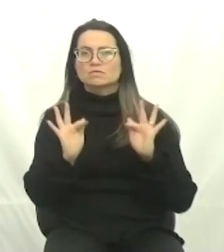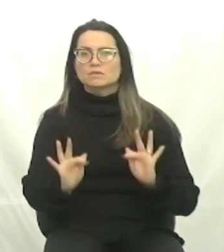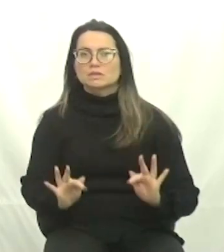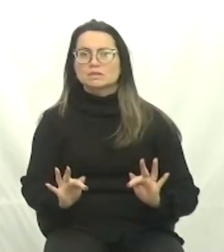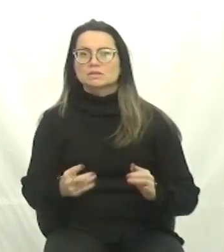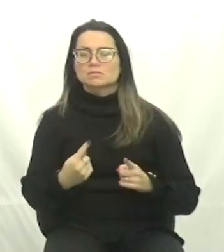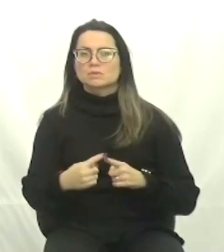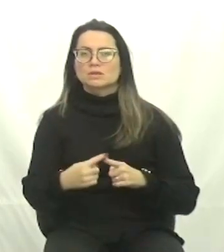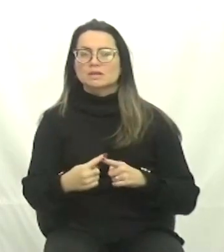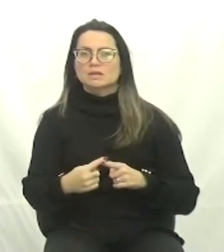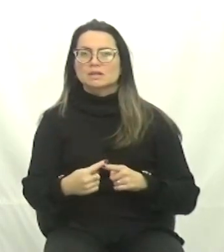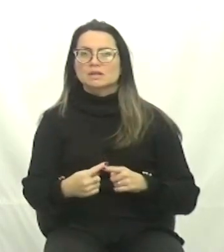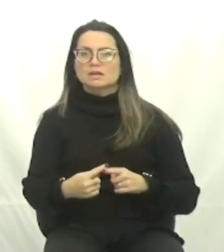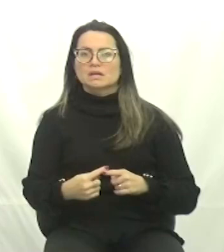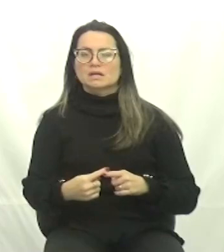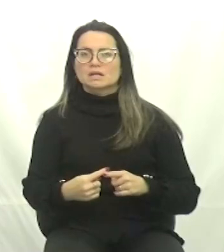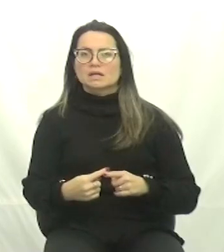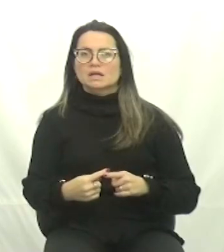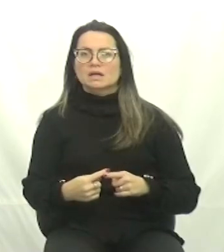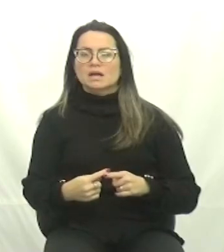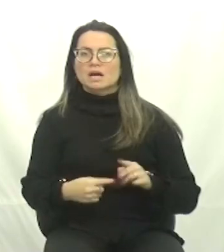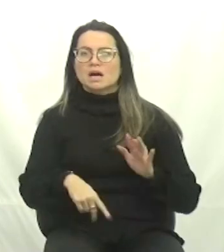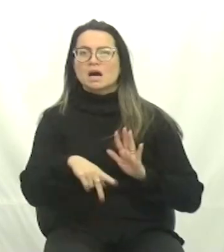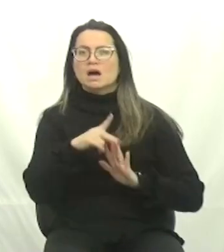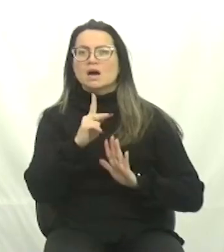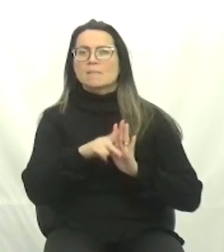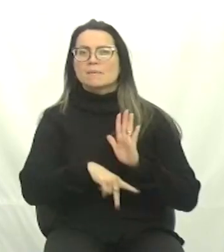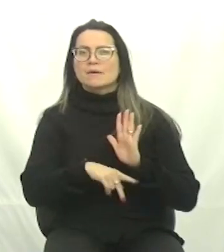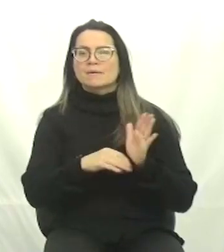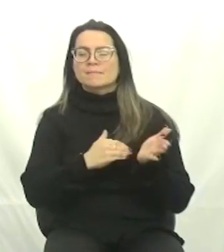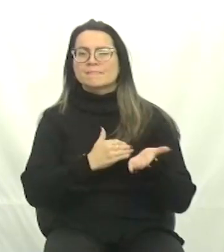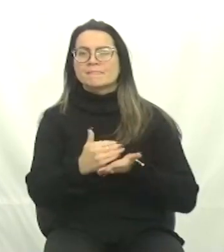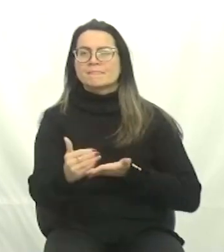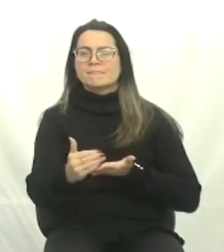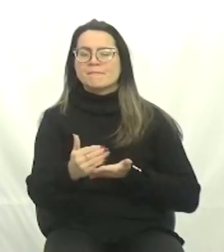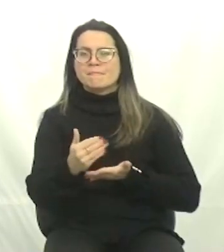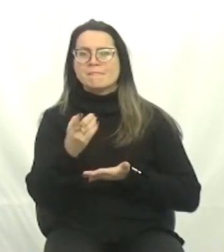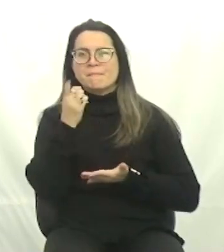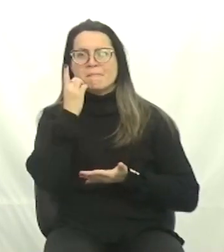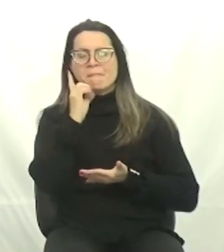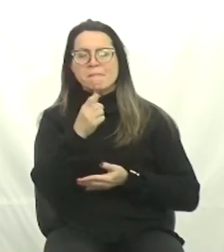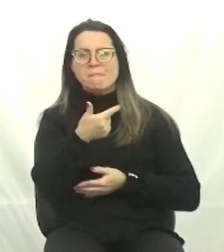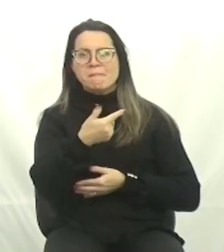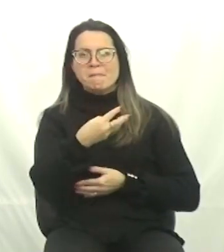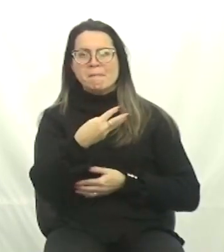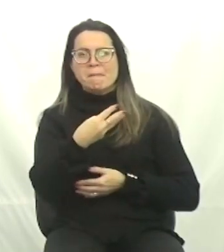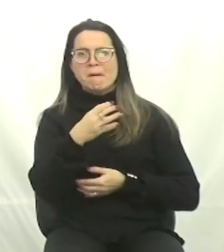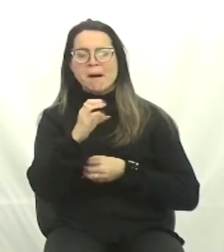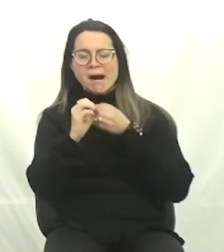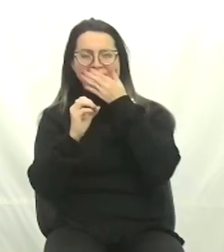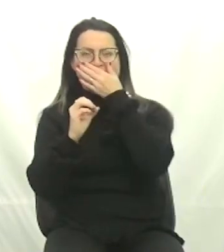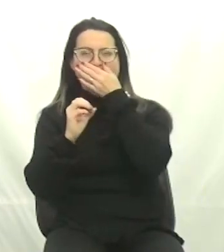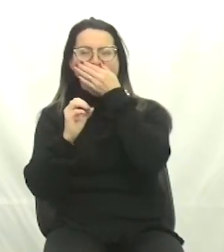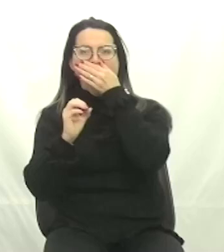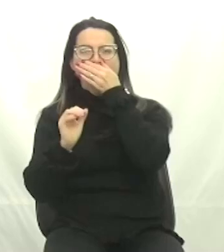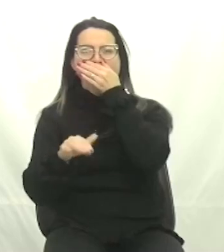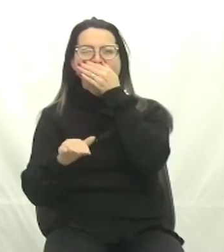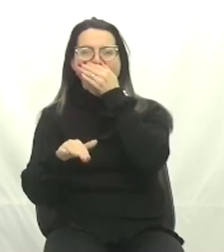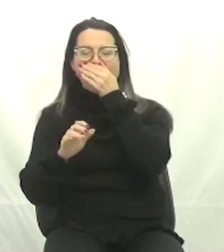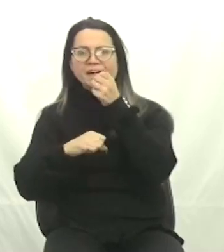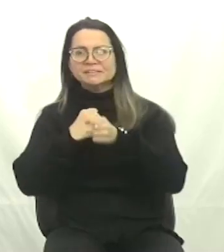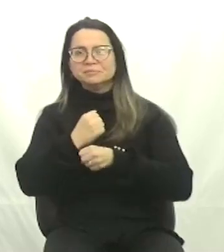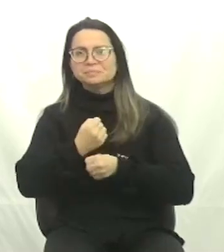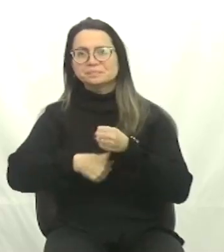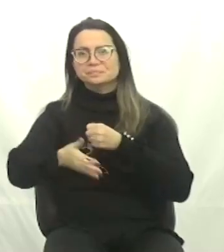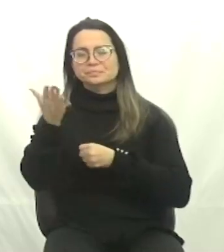Estou feliz porque o projeto que iniciou desde 30 de setembro do ano passado foi protocolizado